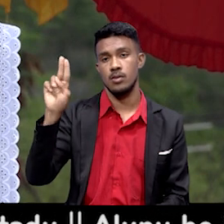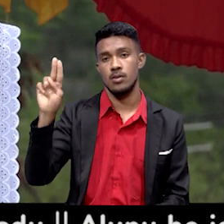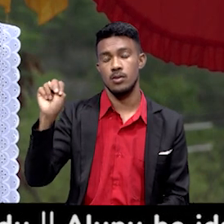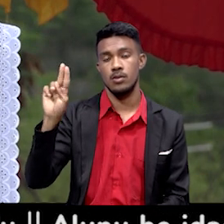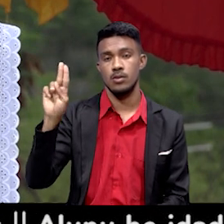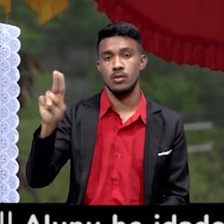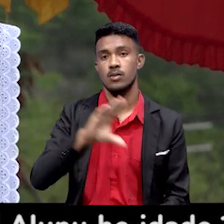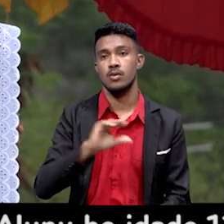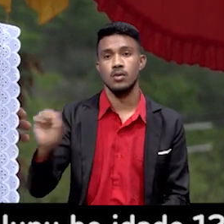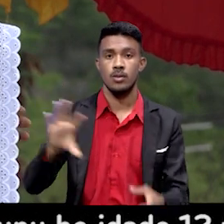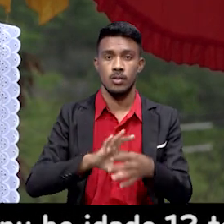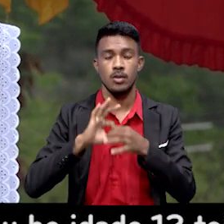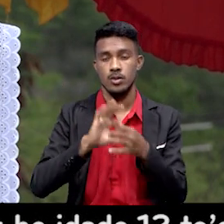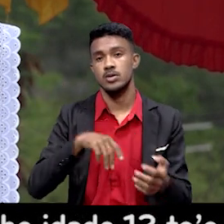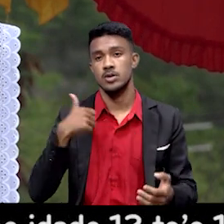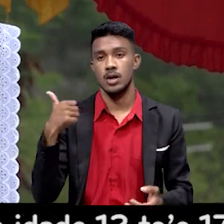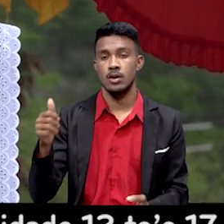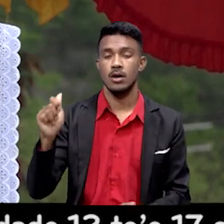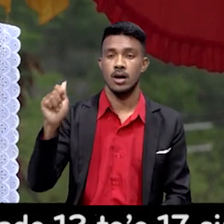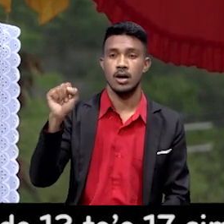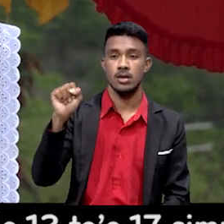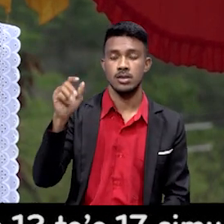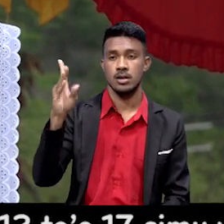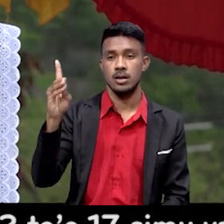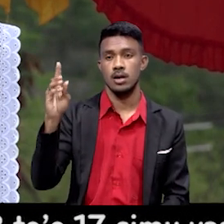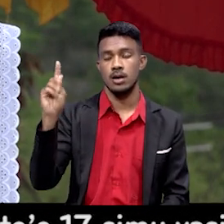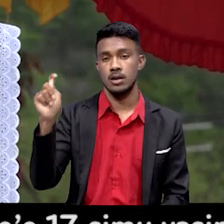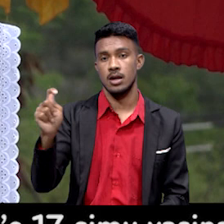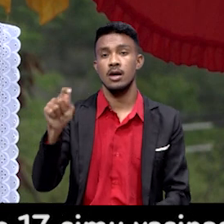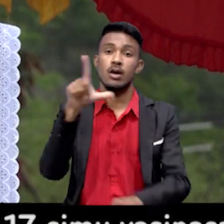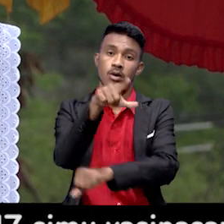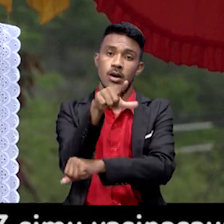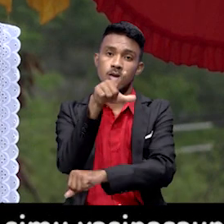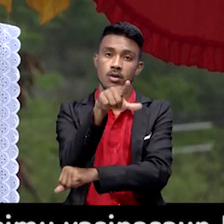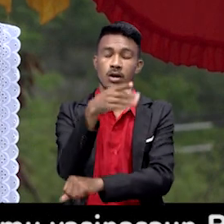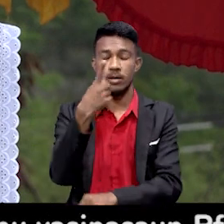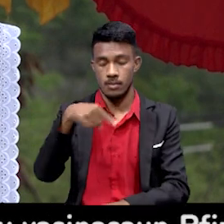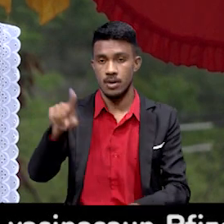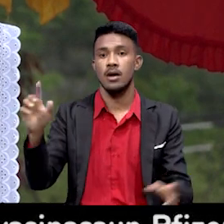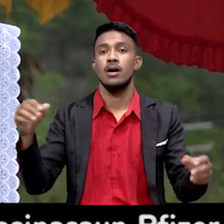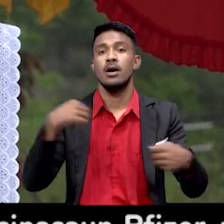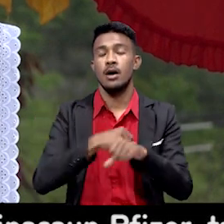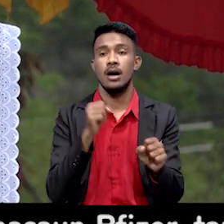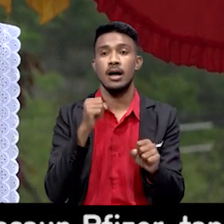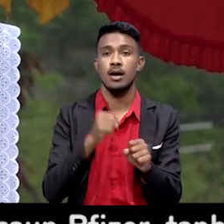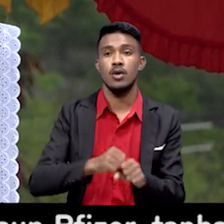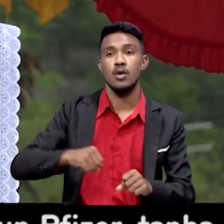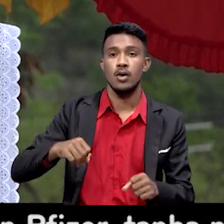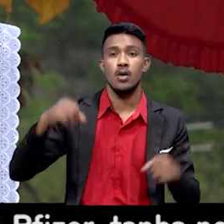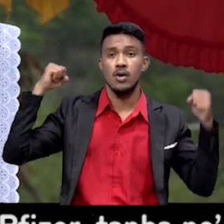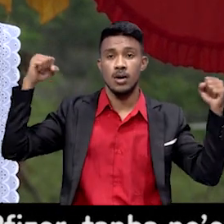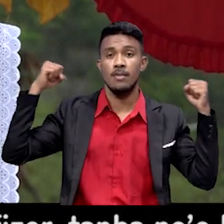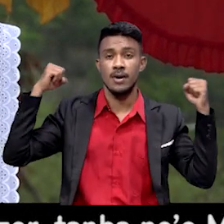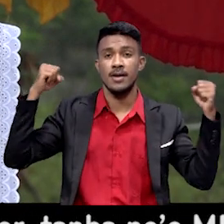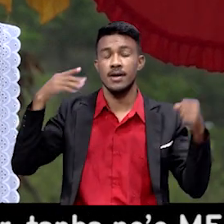elemento selutan ASDT, Loraik, Loraik, Bahalo, campanha, ia bairro, bairro,